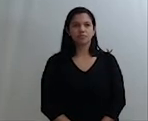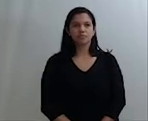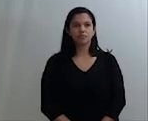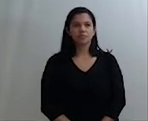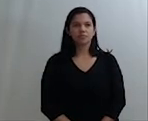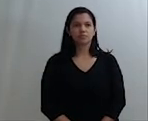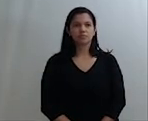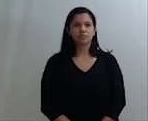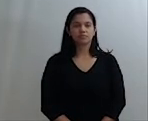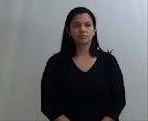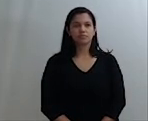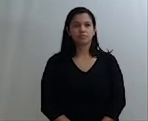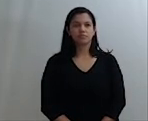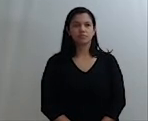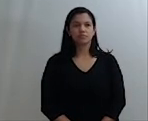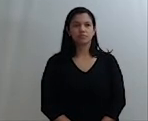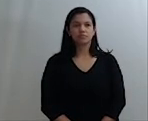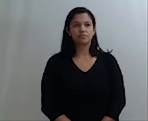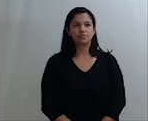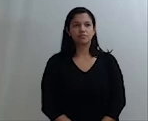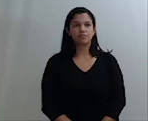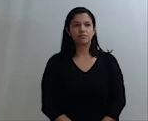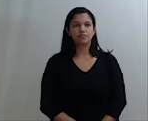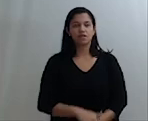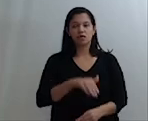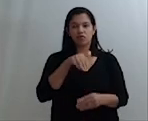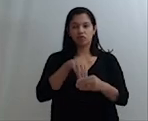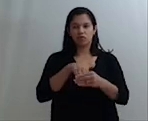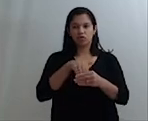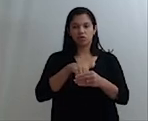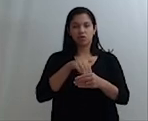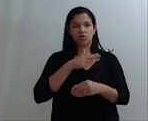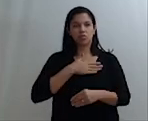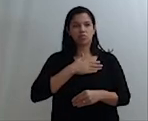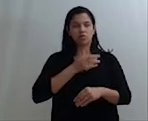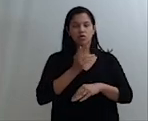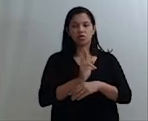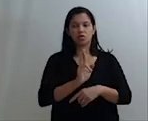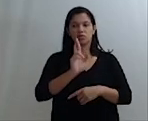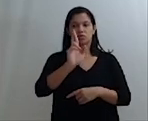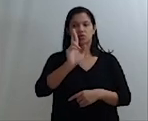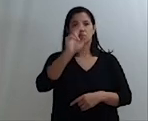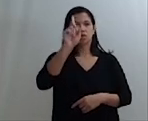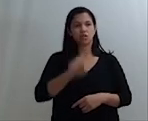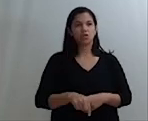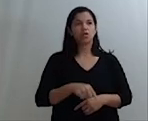tarde chamo a votação da minha relatoria rhc 129